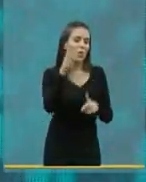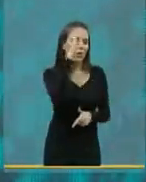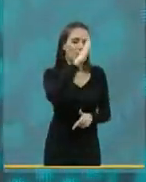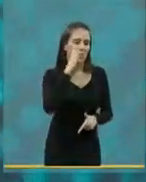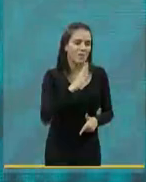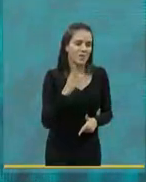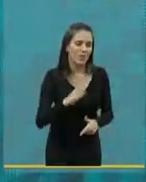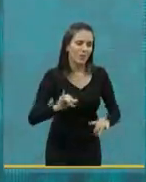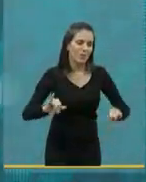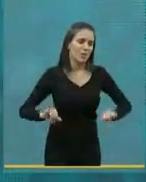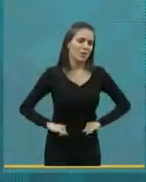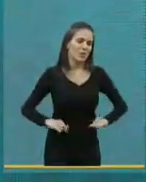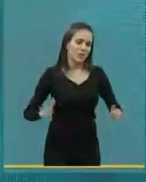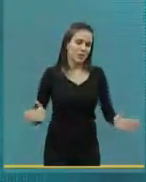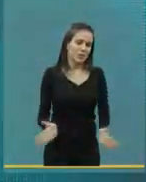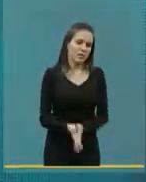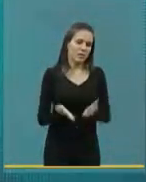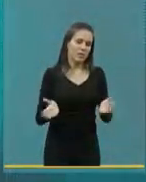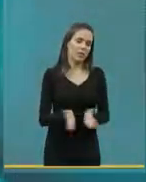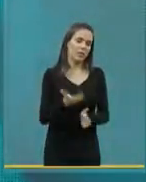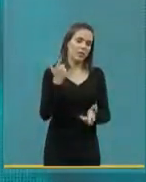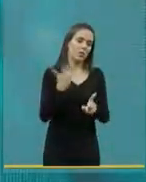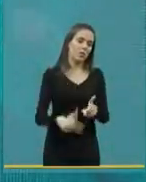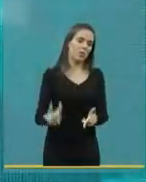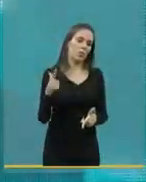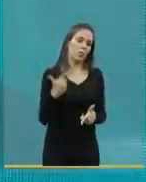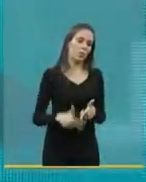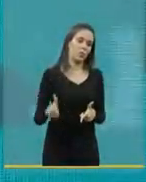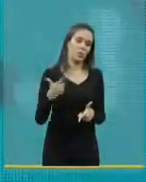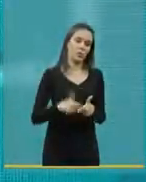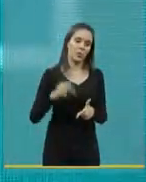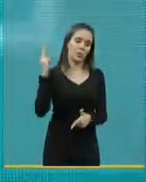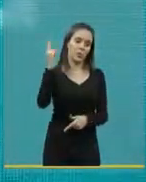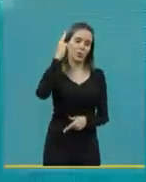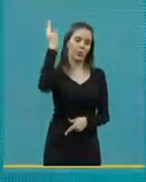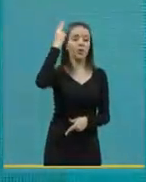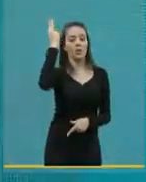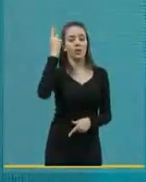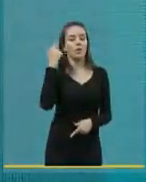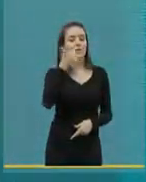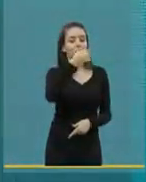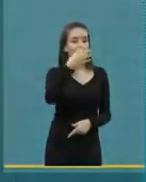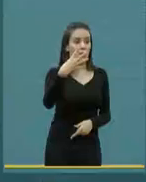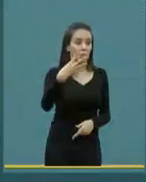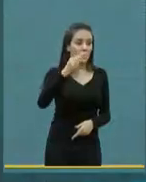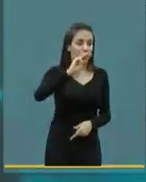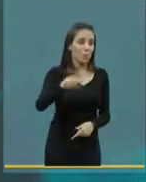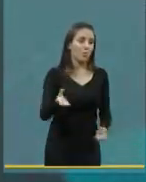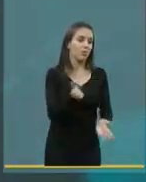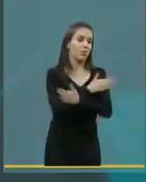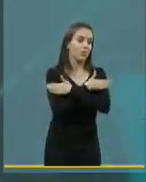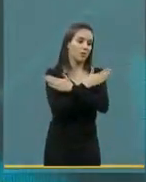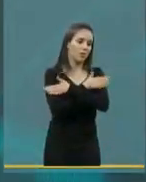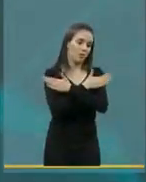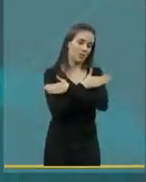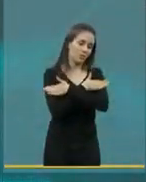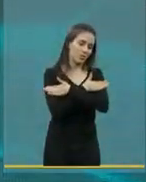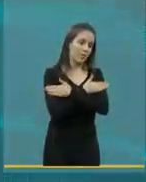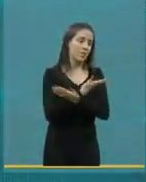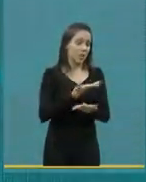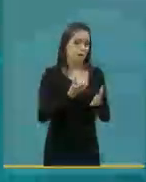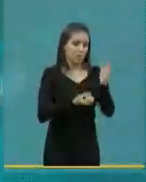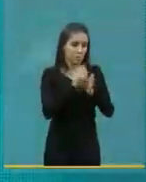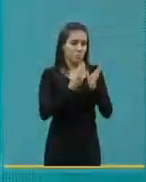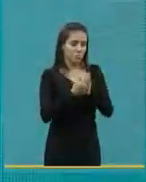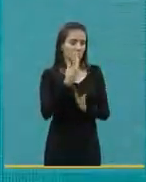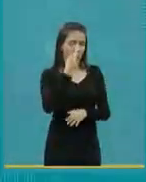meio de uma crise extraordinária é com 14 milhões de desempregados foram criados 2 milhões de